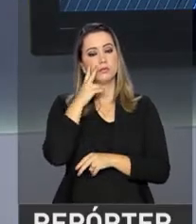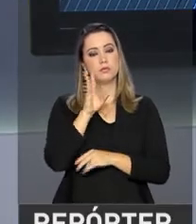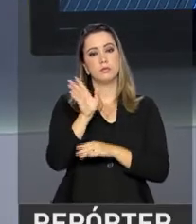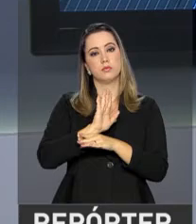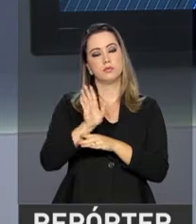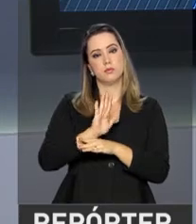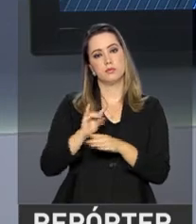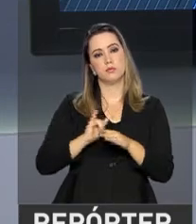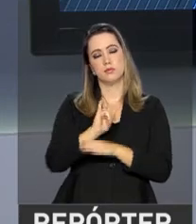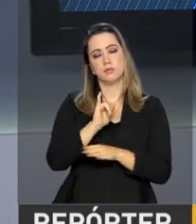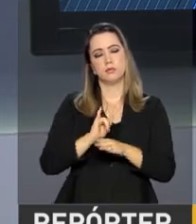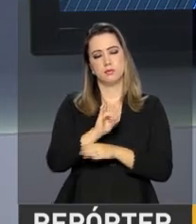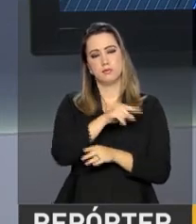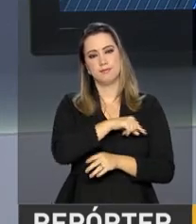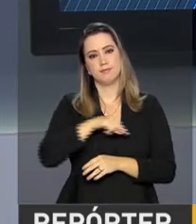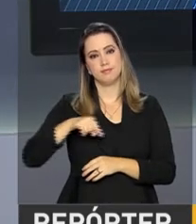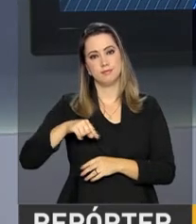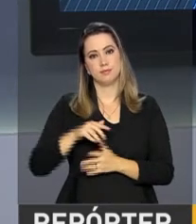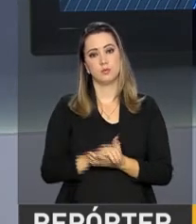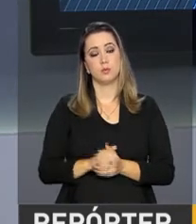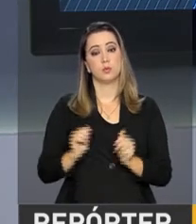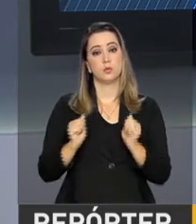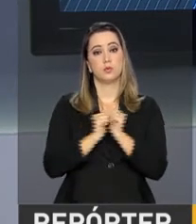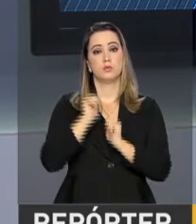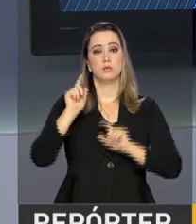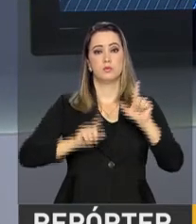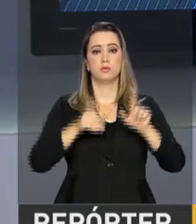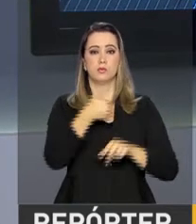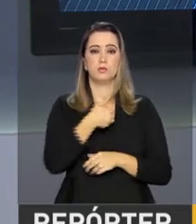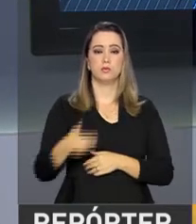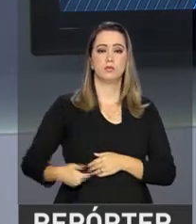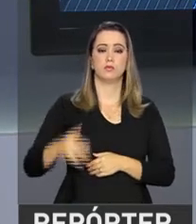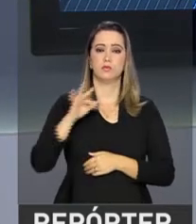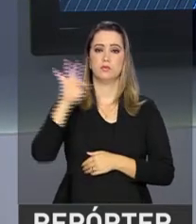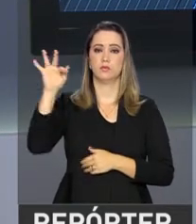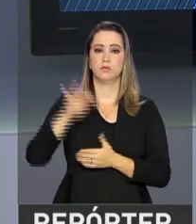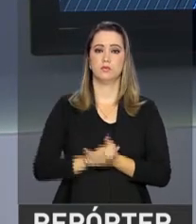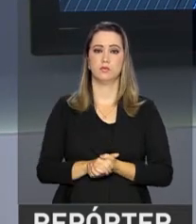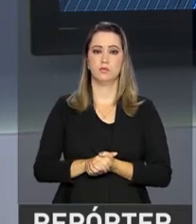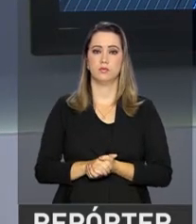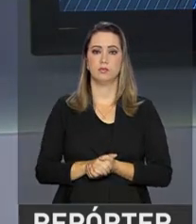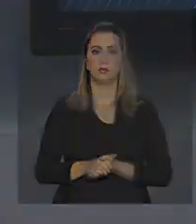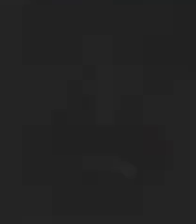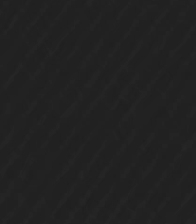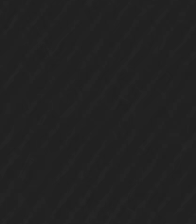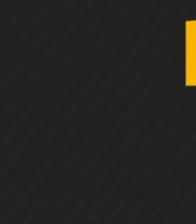por aqui. Você pode ver as reportagens no YouTube. Continue na NBR, a TV do Governo Federal.